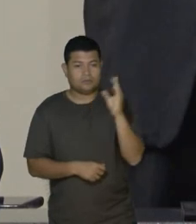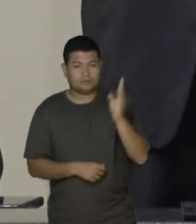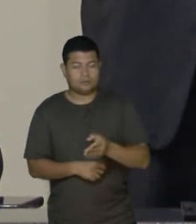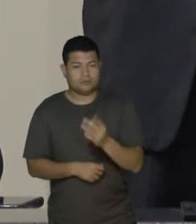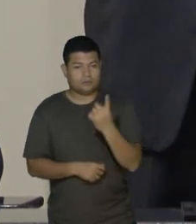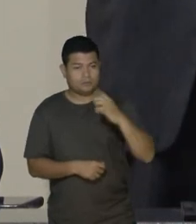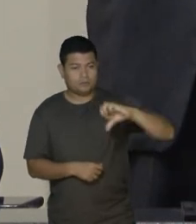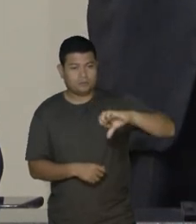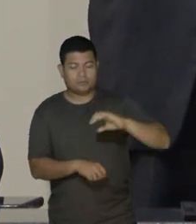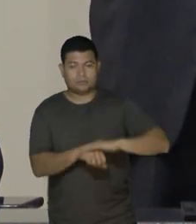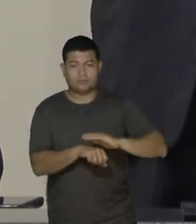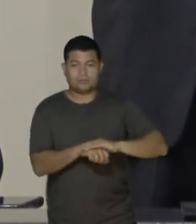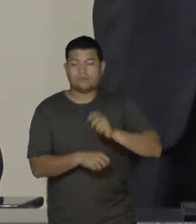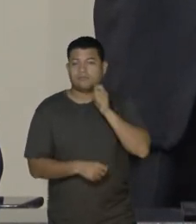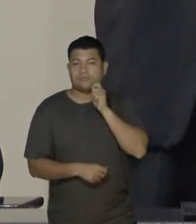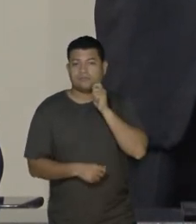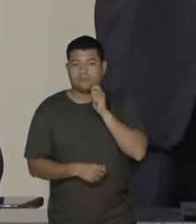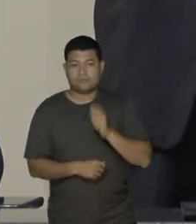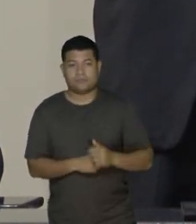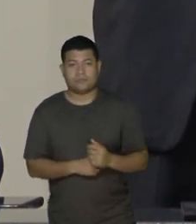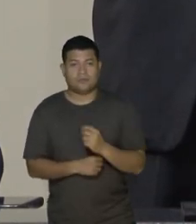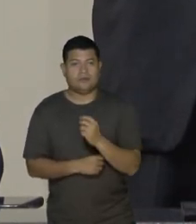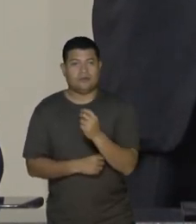201-2019, deputada Ana Campagnolo,